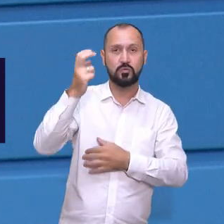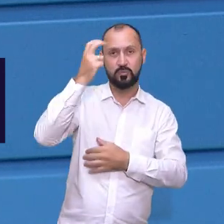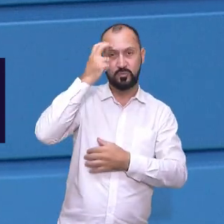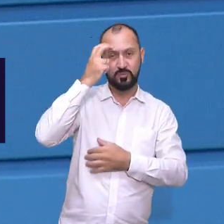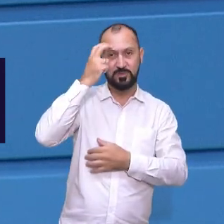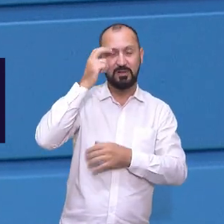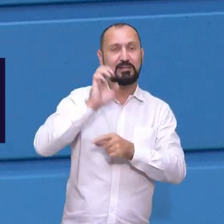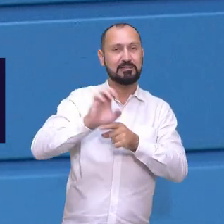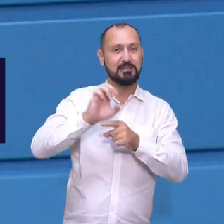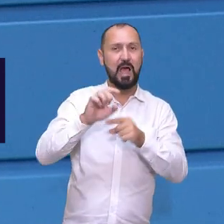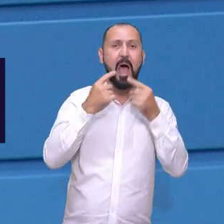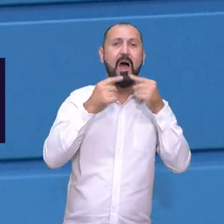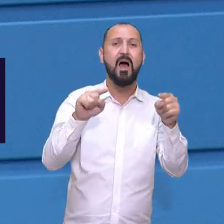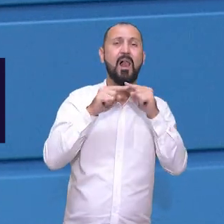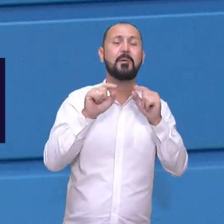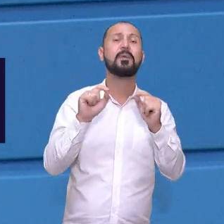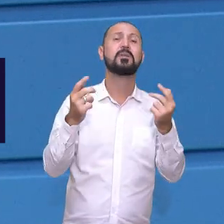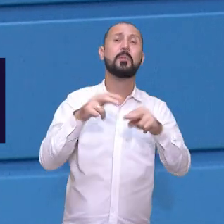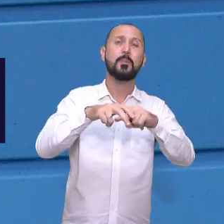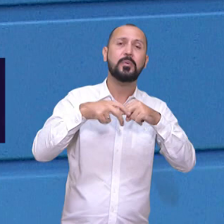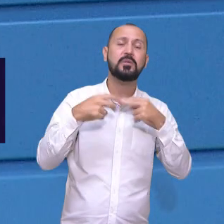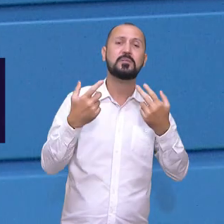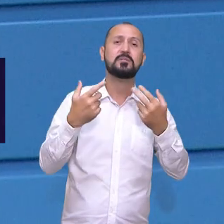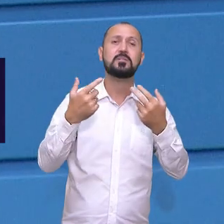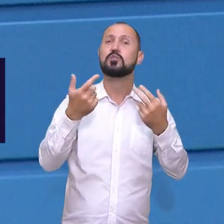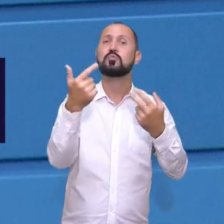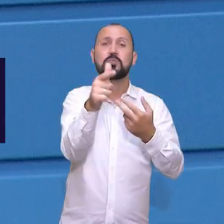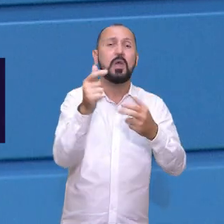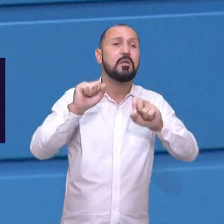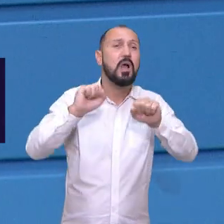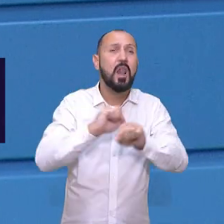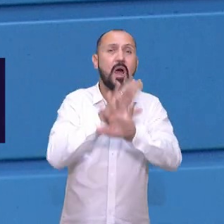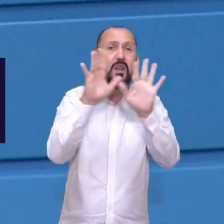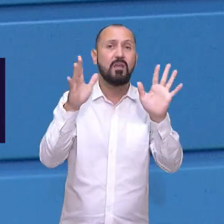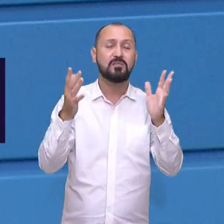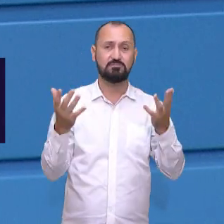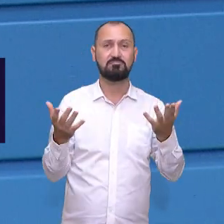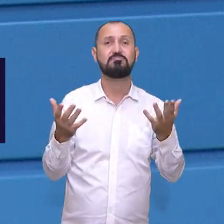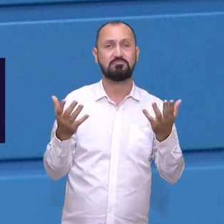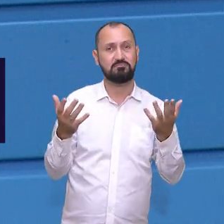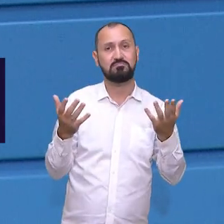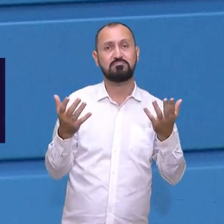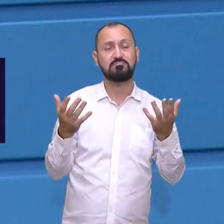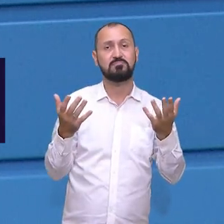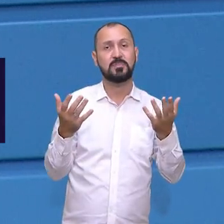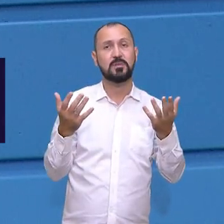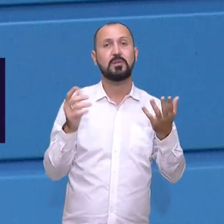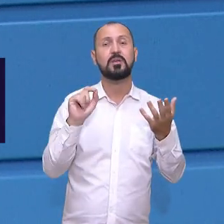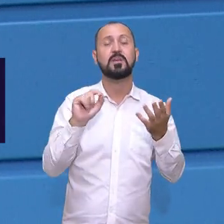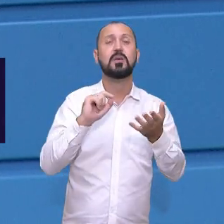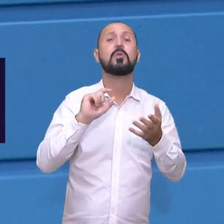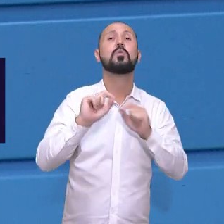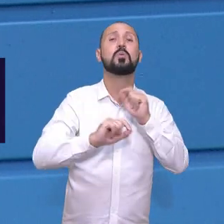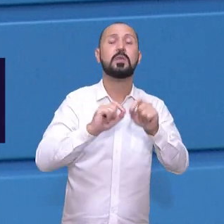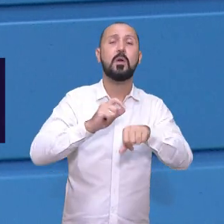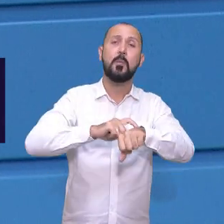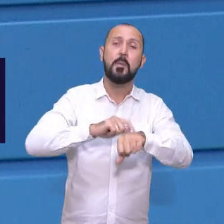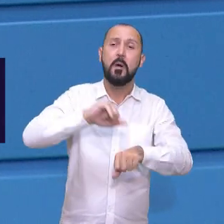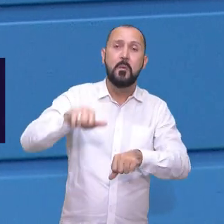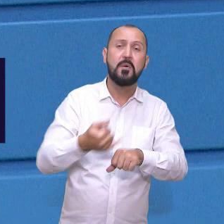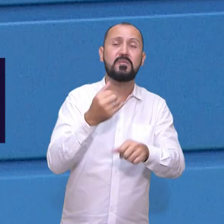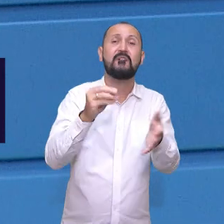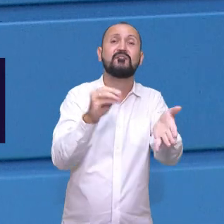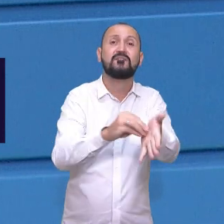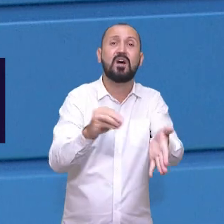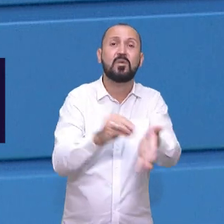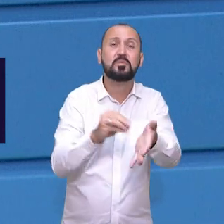do Fórum Estadual de Cultura, reclamando justamente disso, da falta de transparência e também da falta